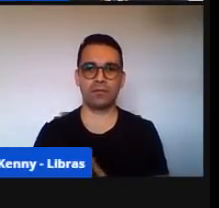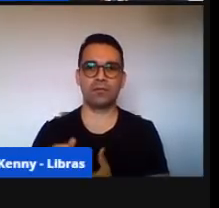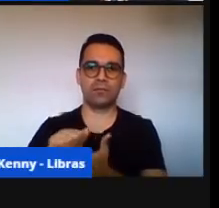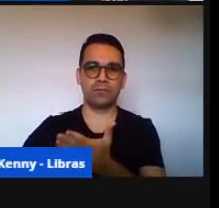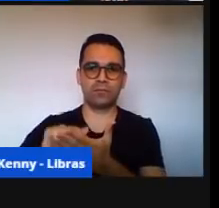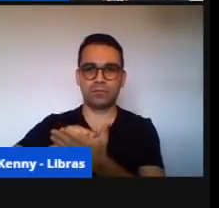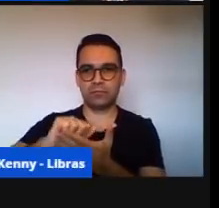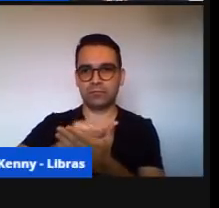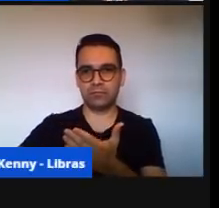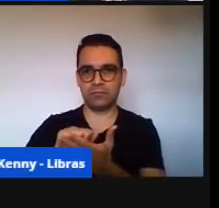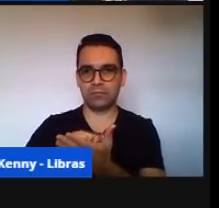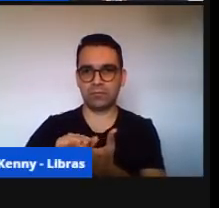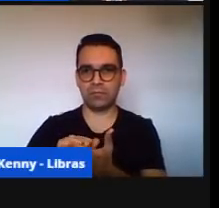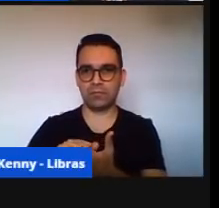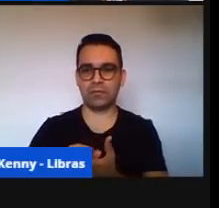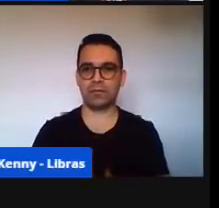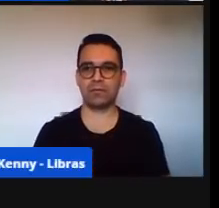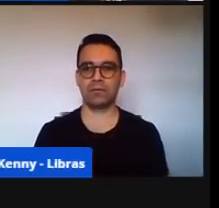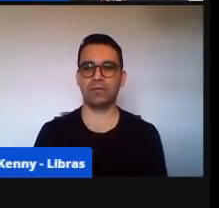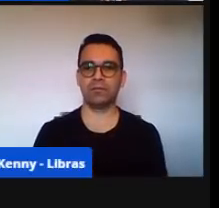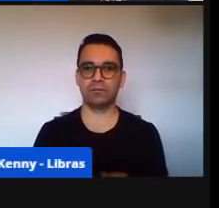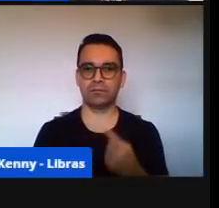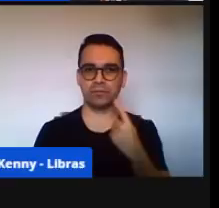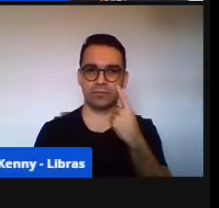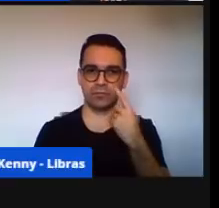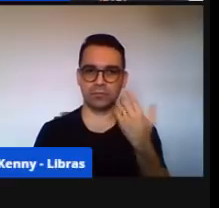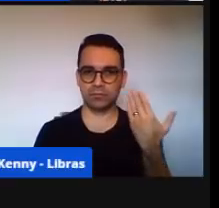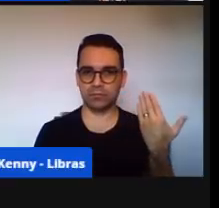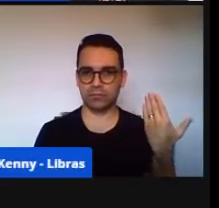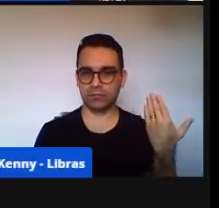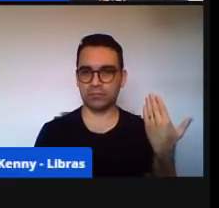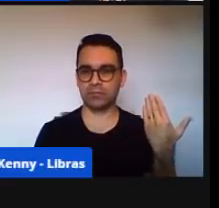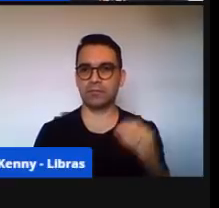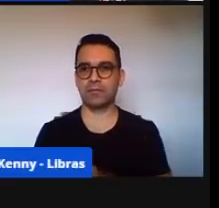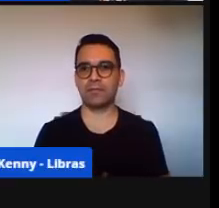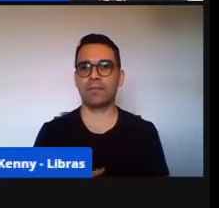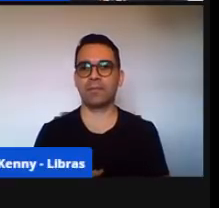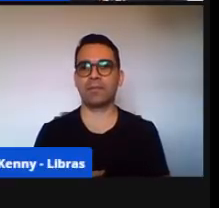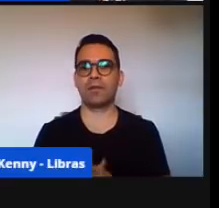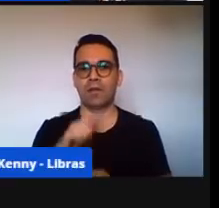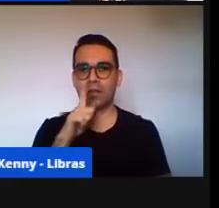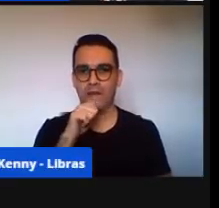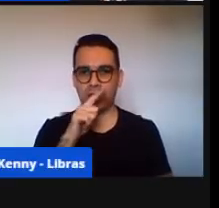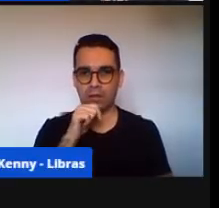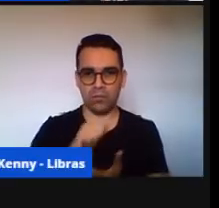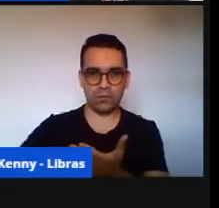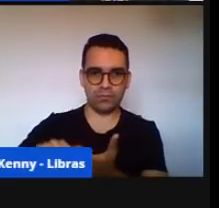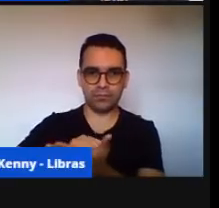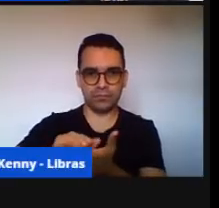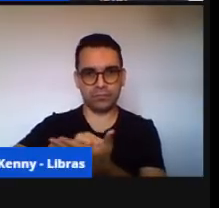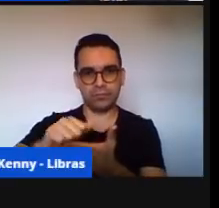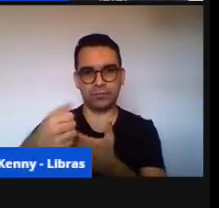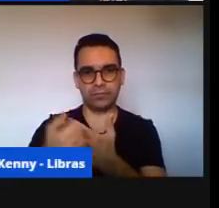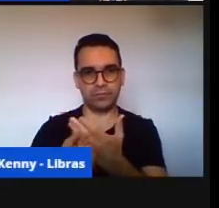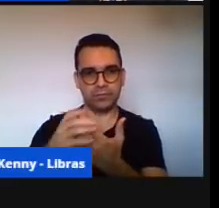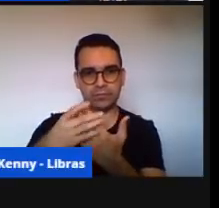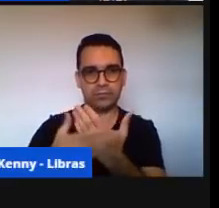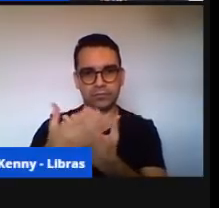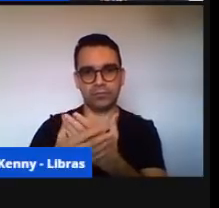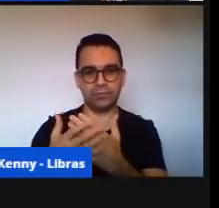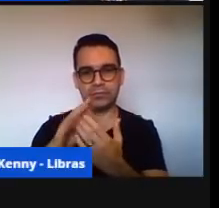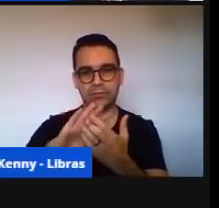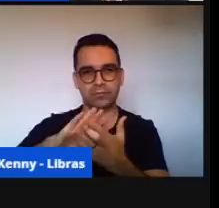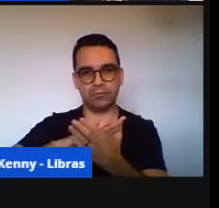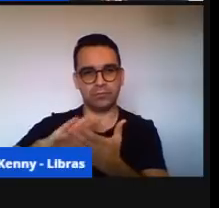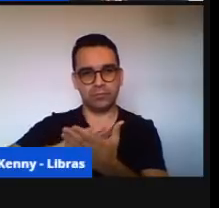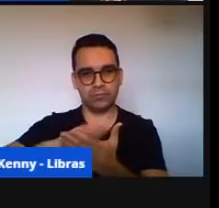procedimento. A gente precisa enxaguar em água corrente esses utensílios